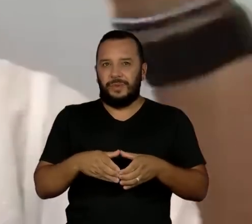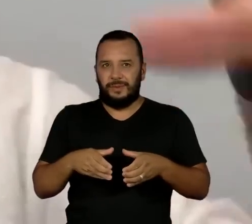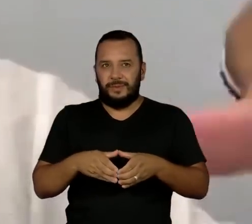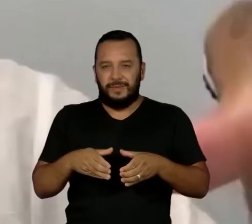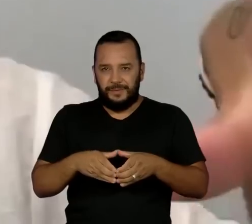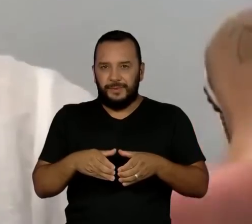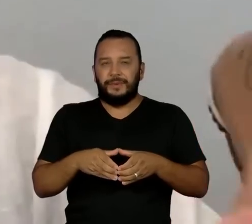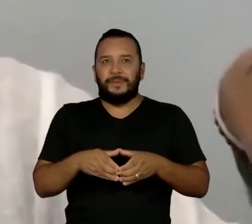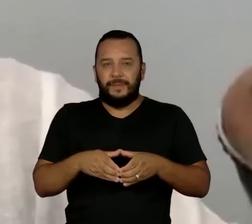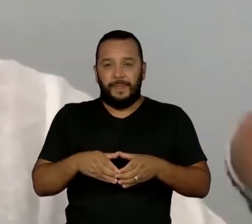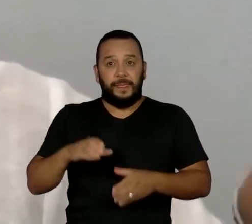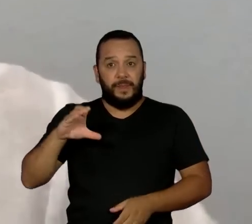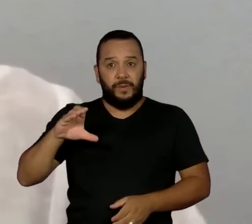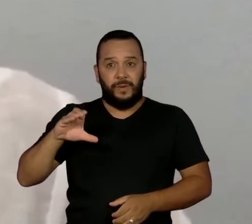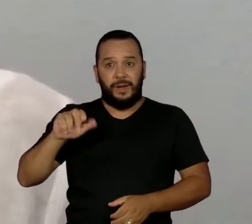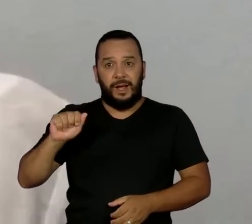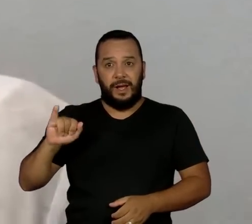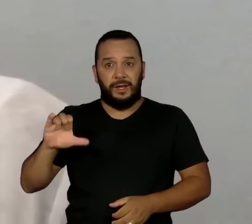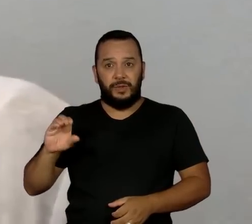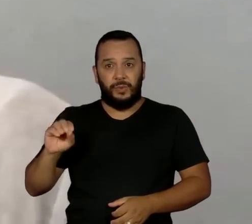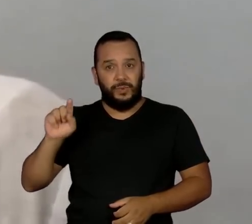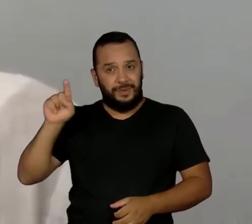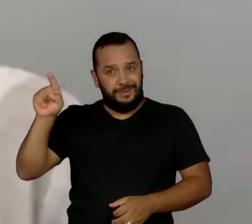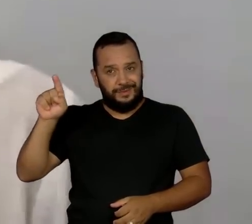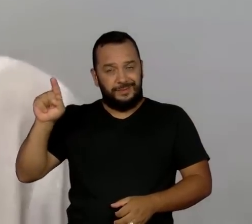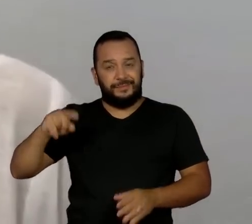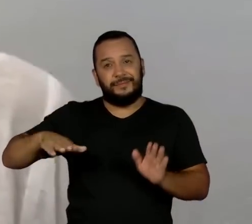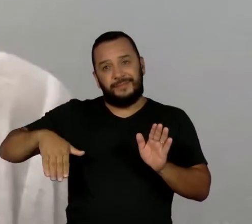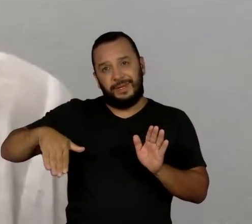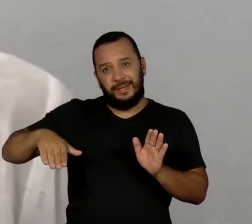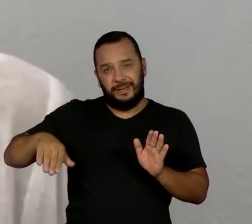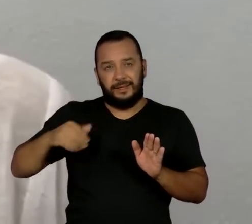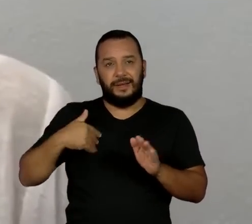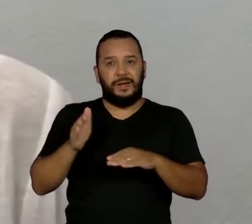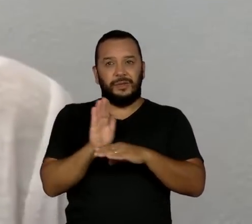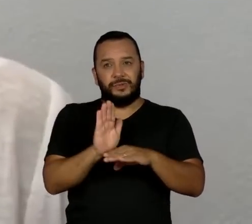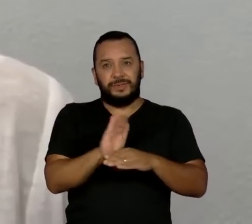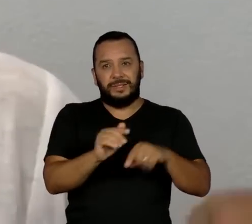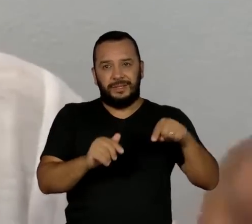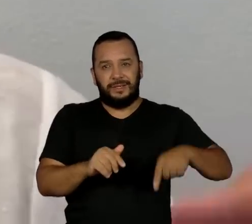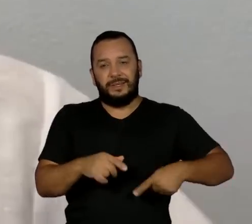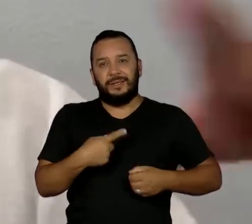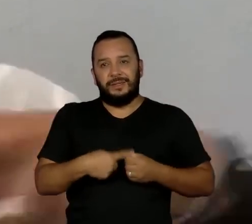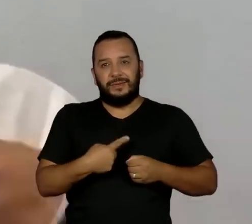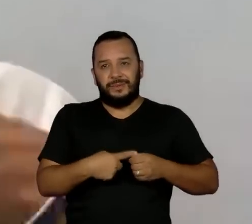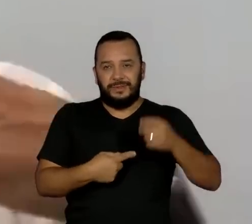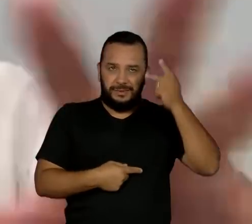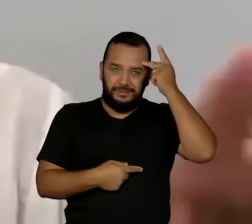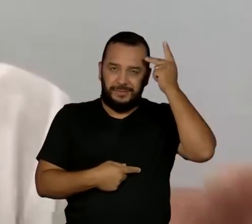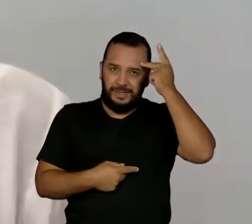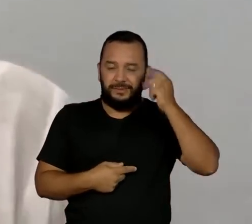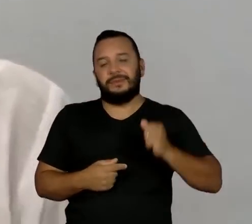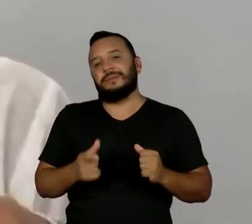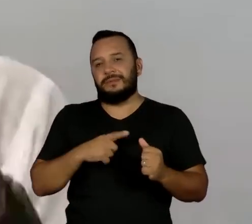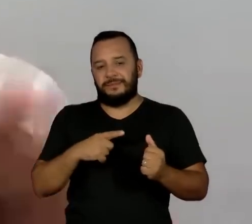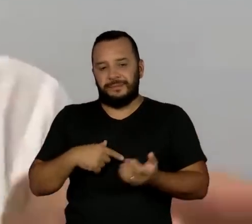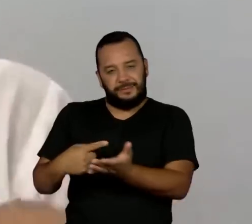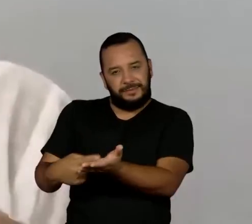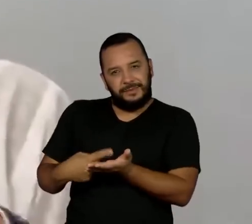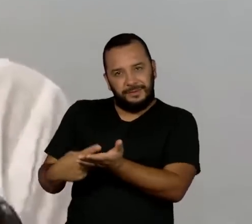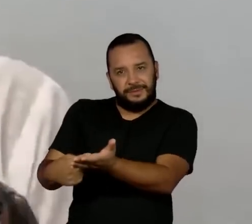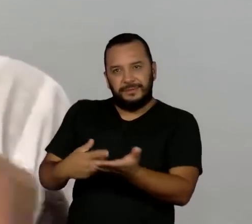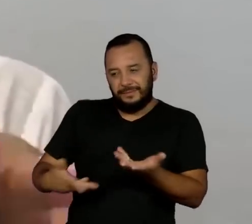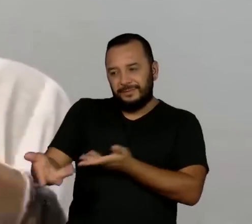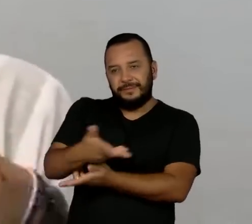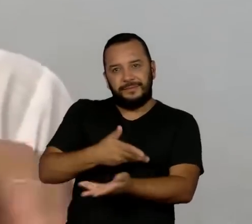o Caio, lá no litoral, trazendo algo aqui para o interior de São Paulo, e essa movimentação toda é importante